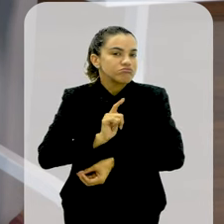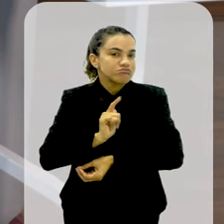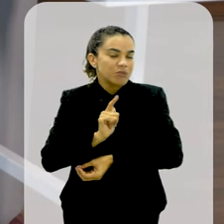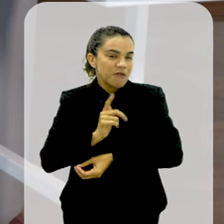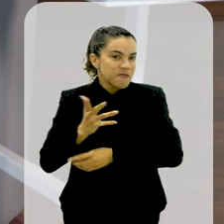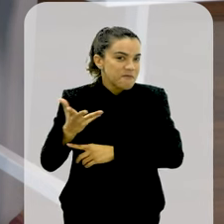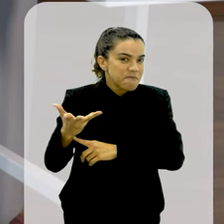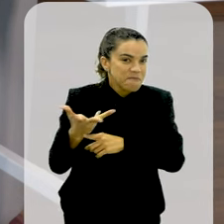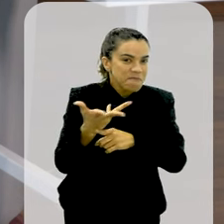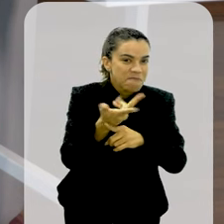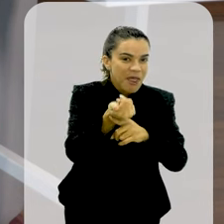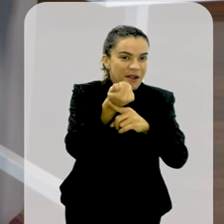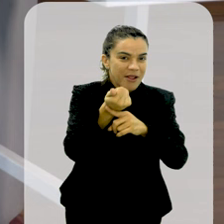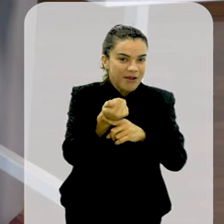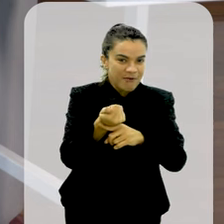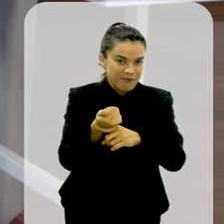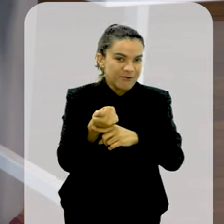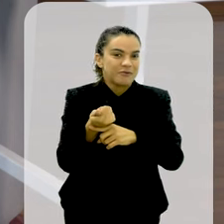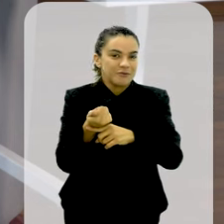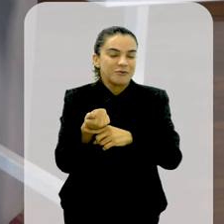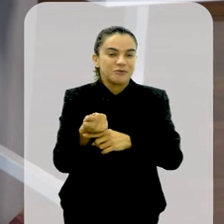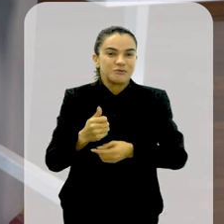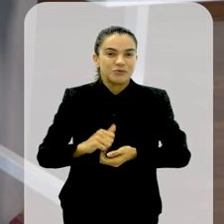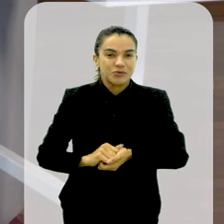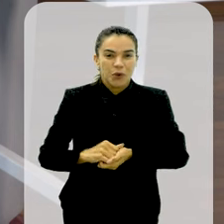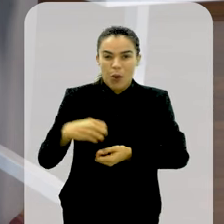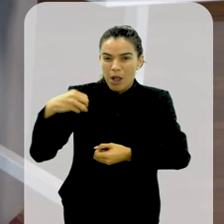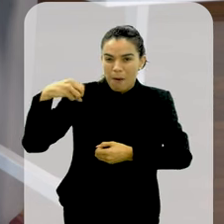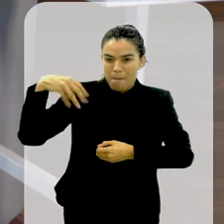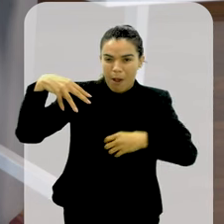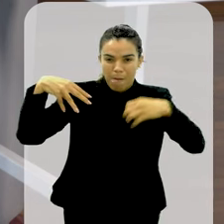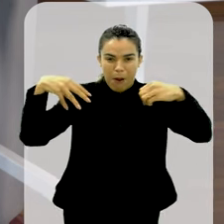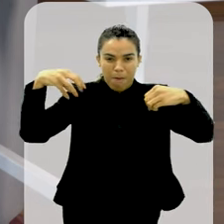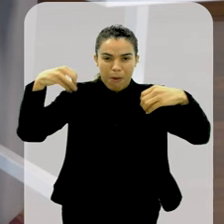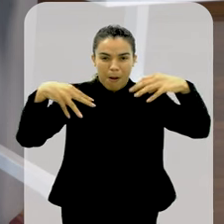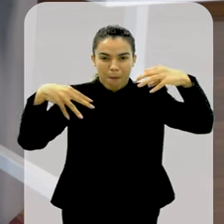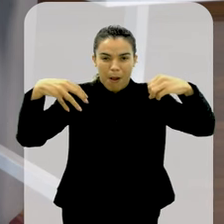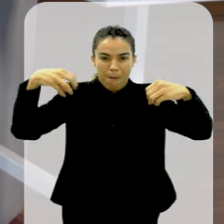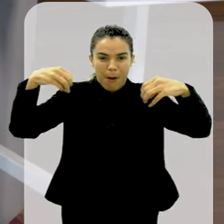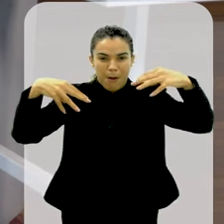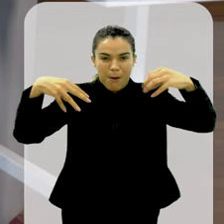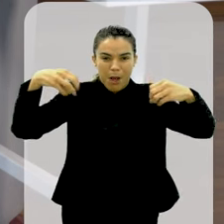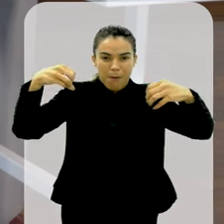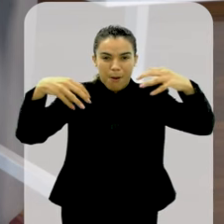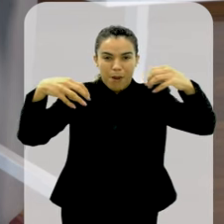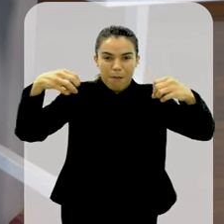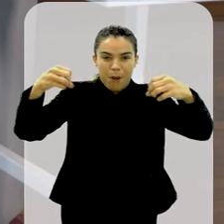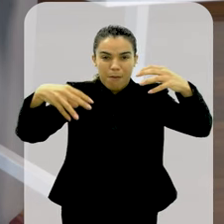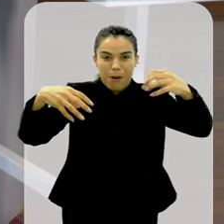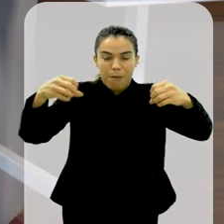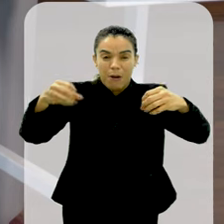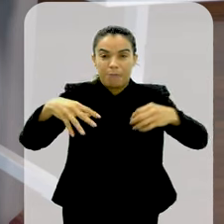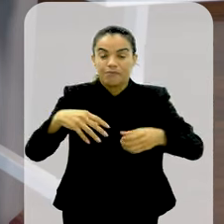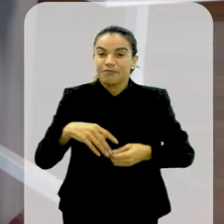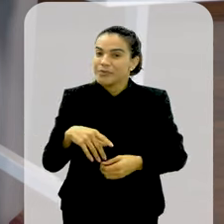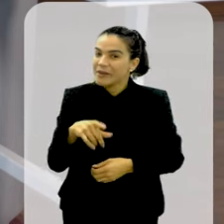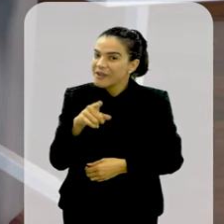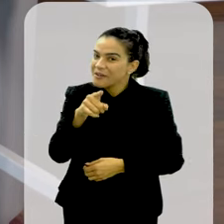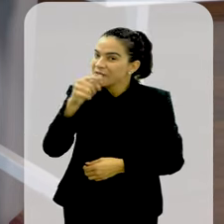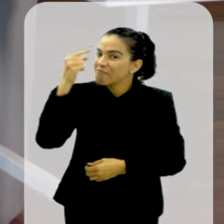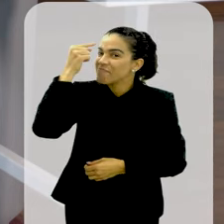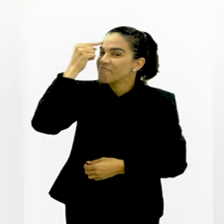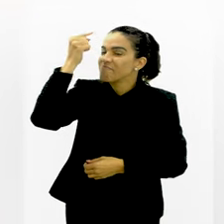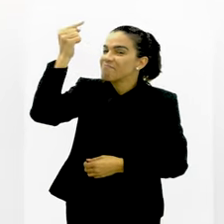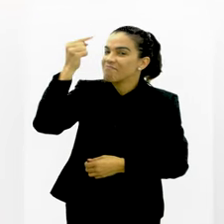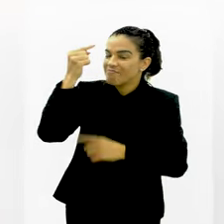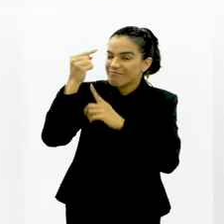teve nesse teu maravilhoso desfile com a luz, com a vibração? Olha, Mauro, esse foi